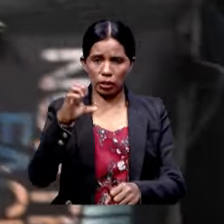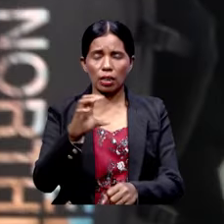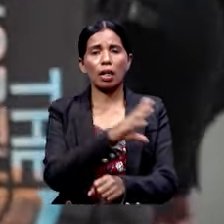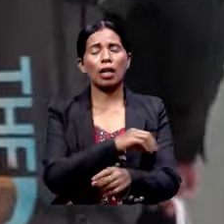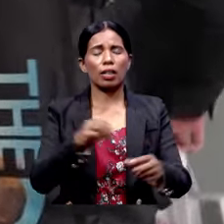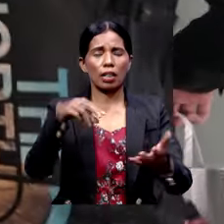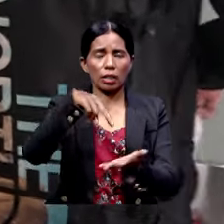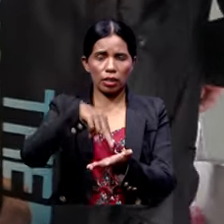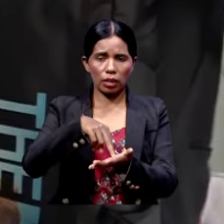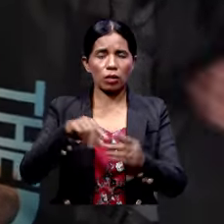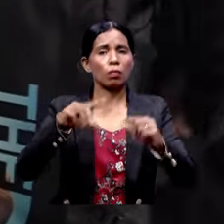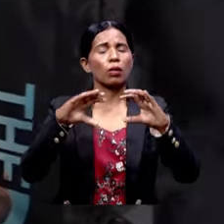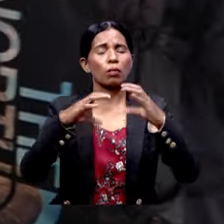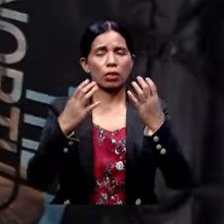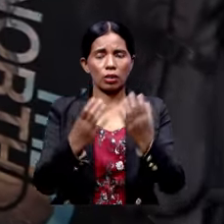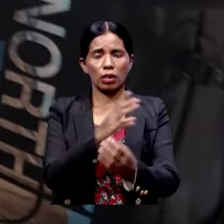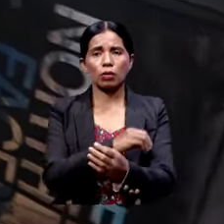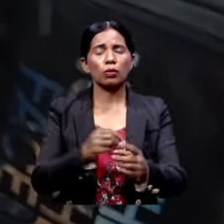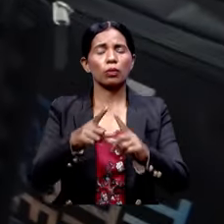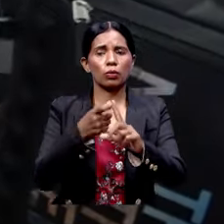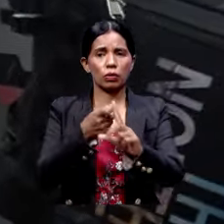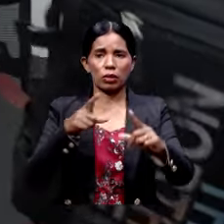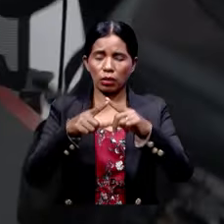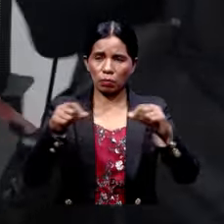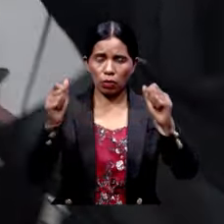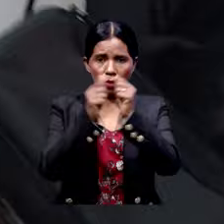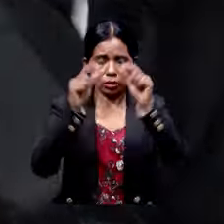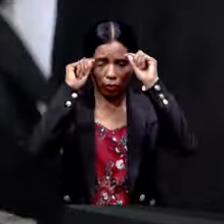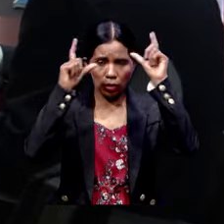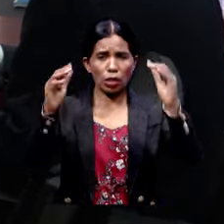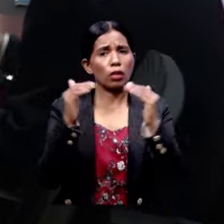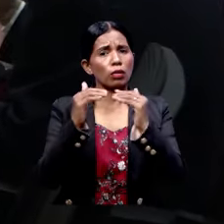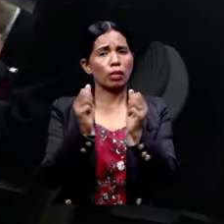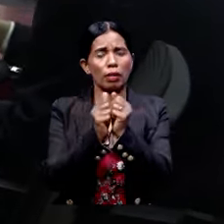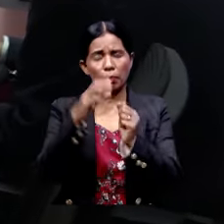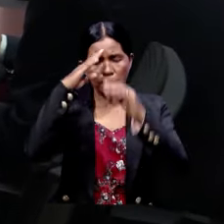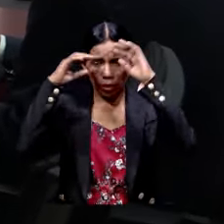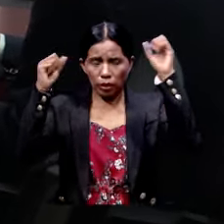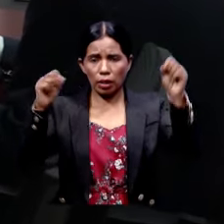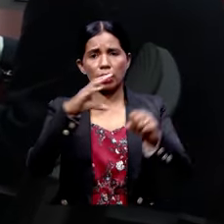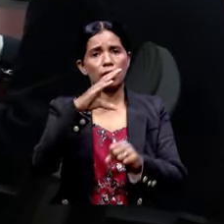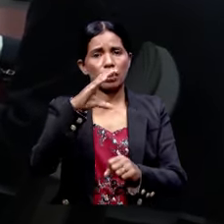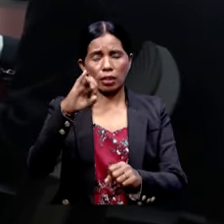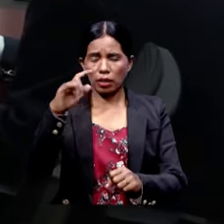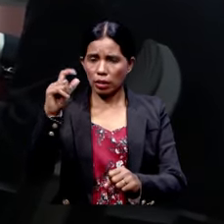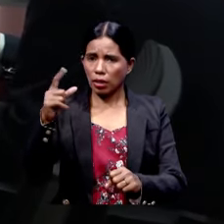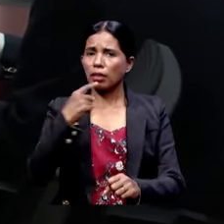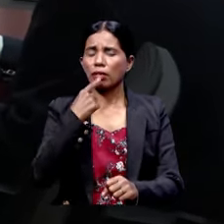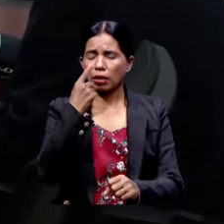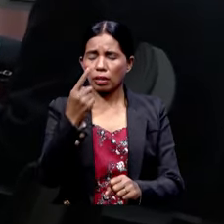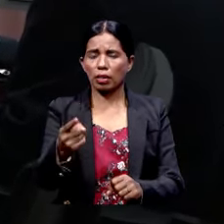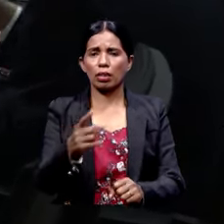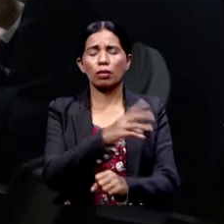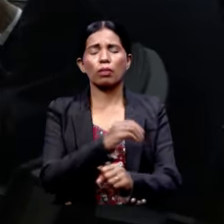cooperação entre a empresa Sira Rússia e Japão no Timor-Leste. Há foi um encontro Presidente CCI-TL, Jorge Manuel Araújo Serrano, atetem CCI-TL no